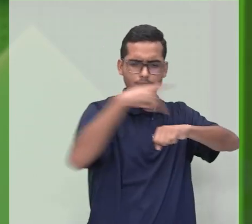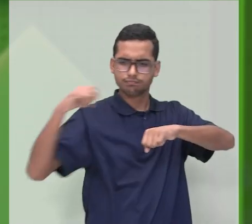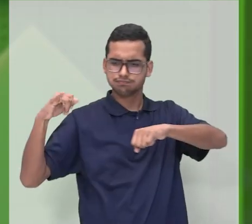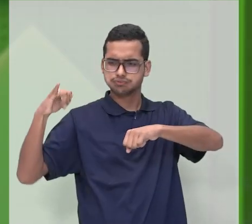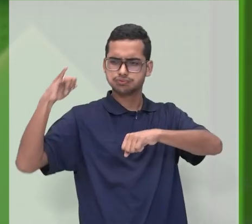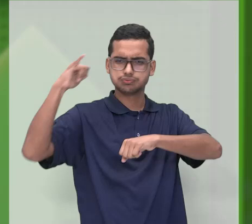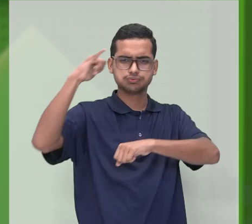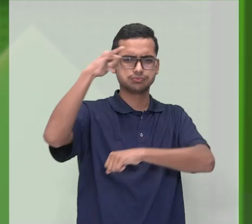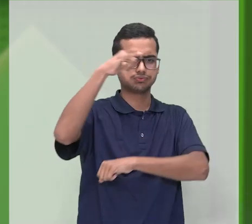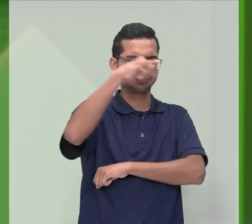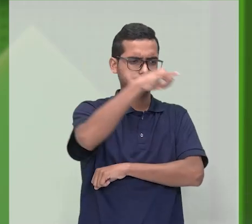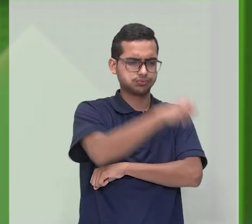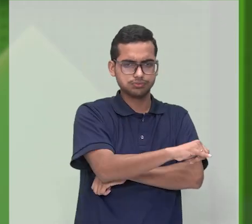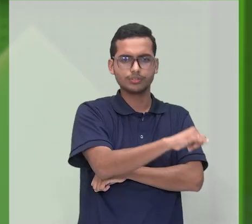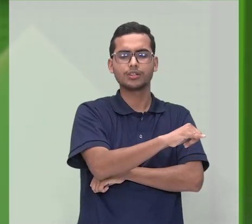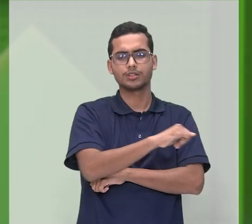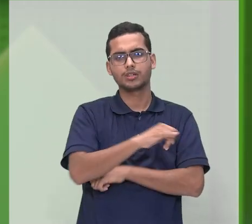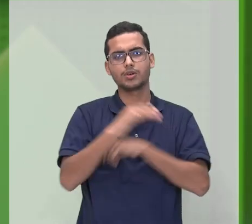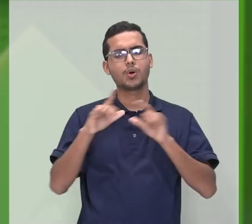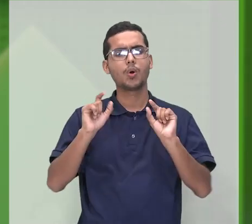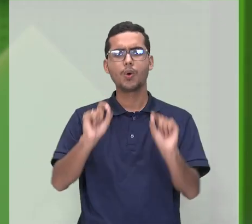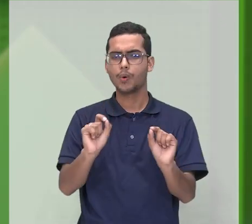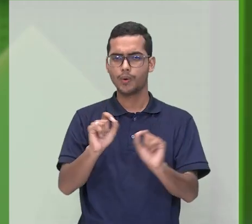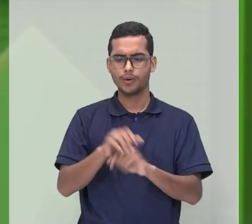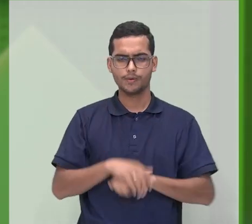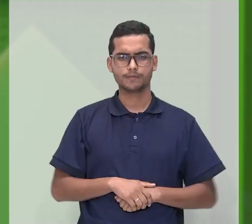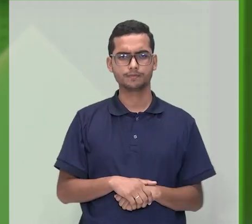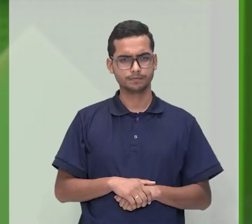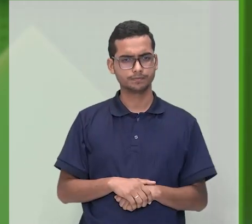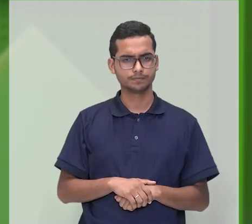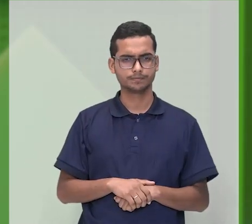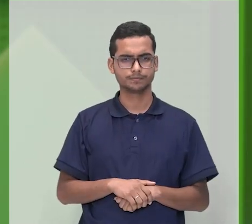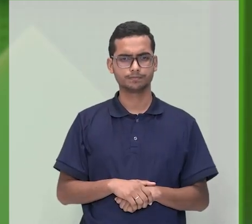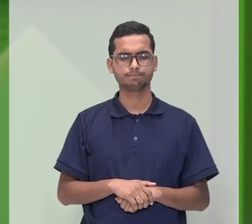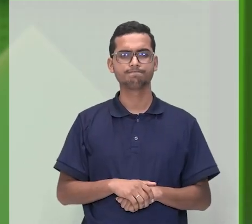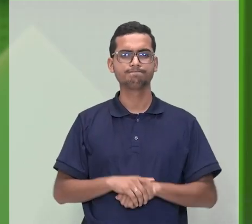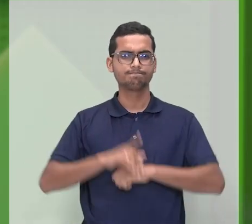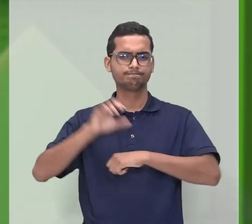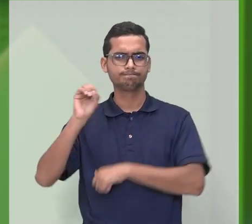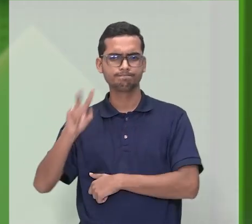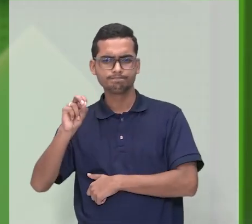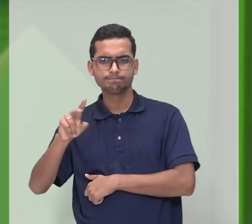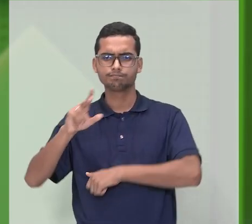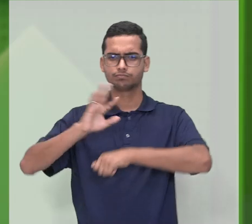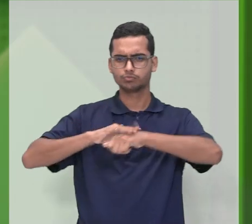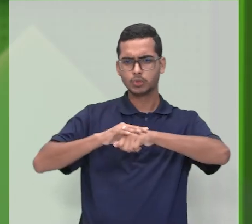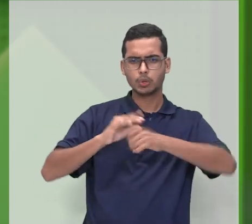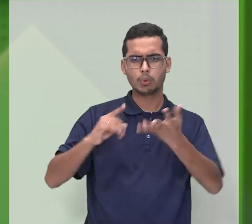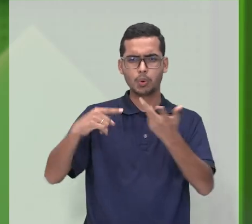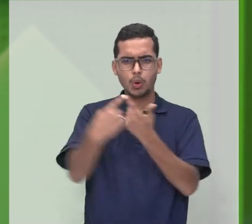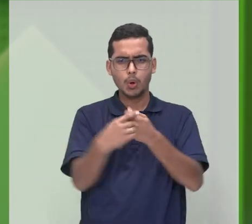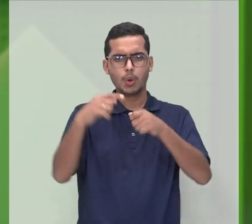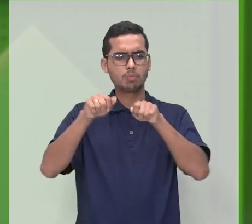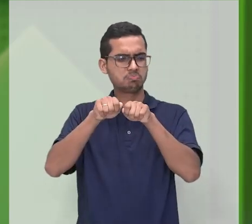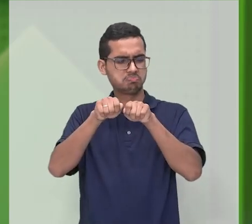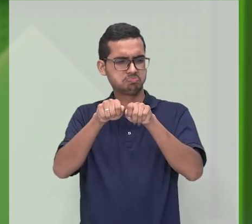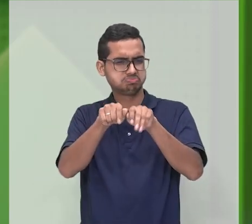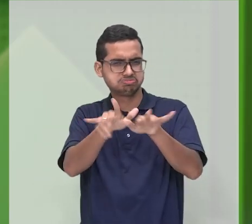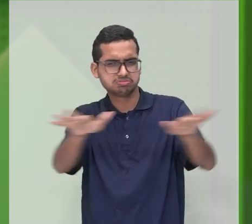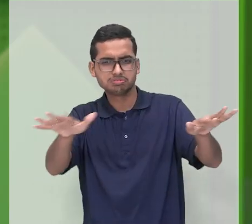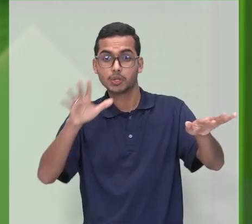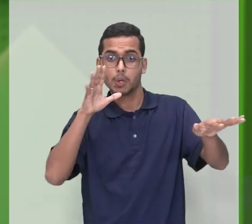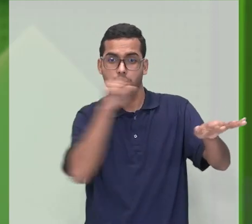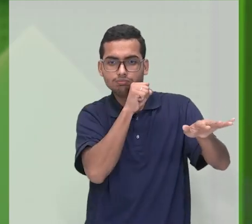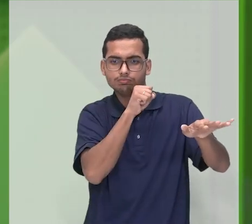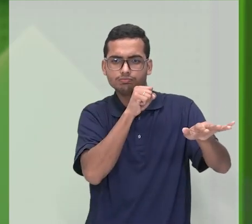atravessa continente, faz com que também os vírus, né, as doenças se espalhem muito mais